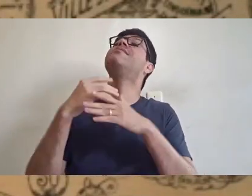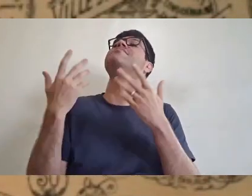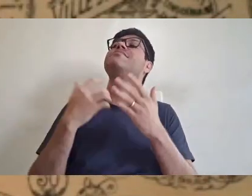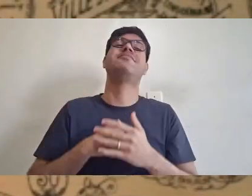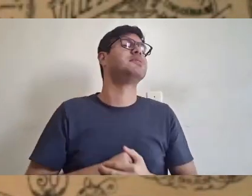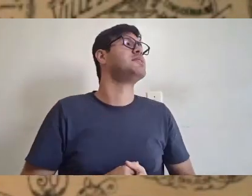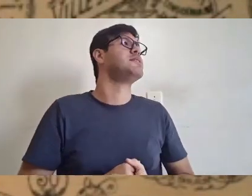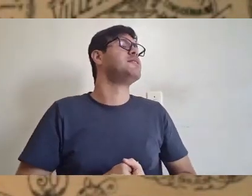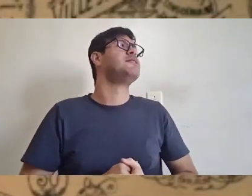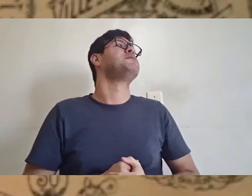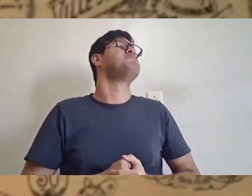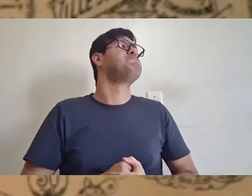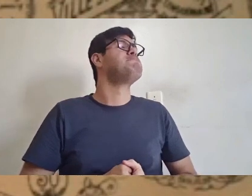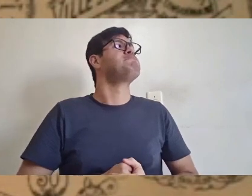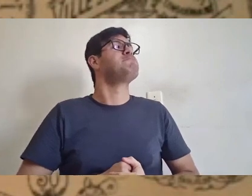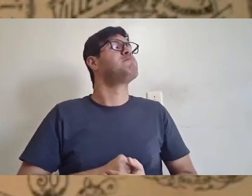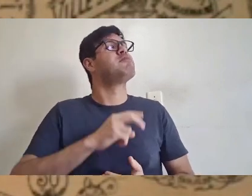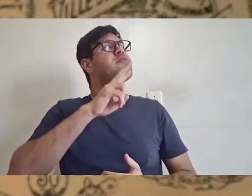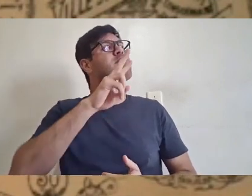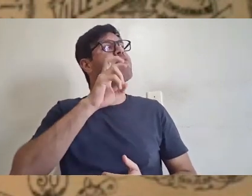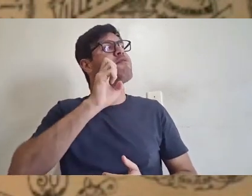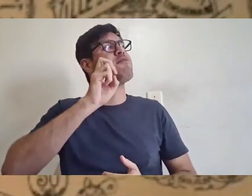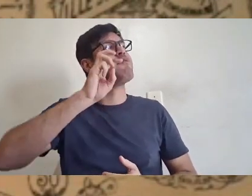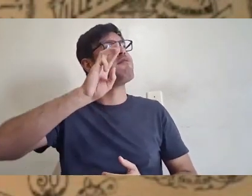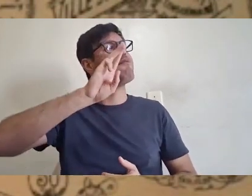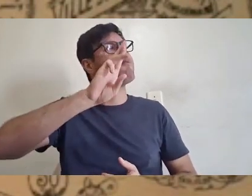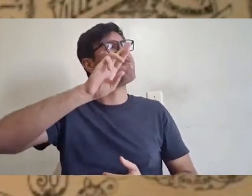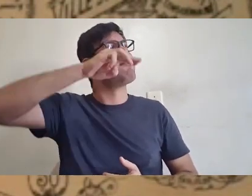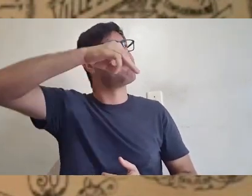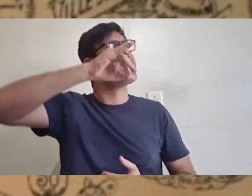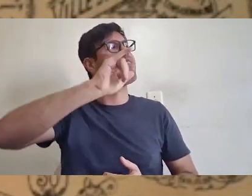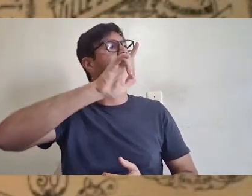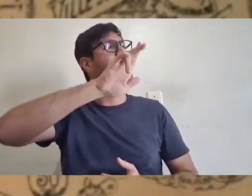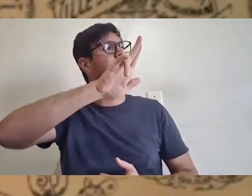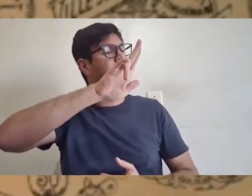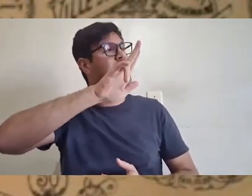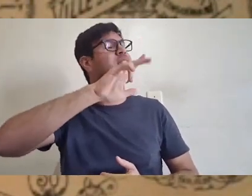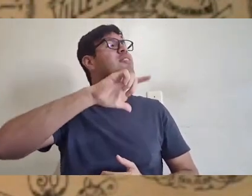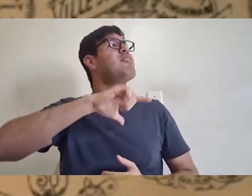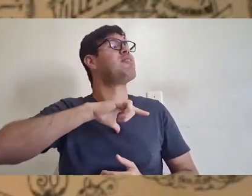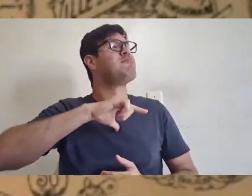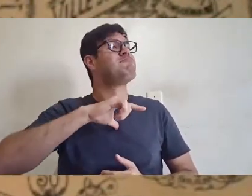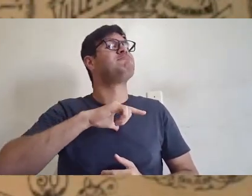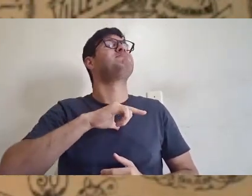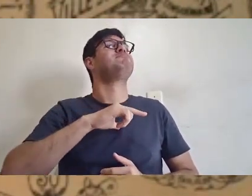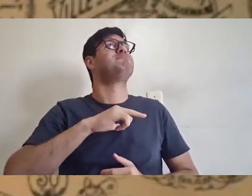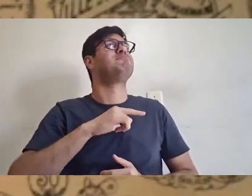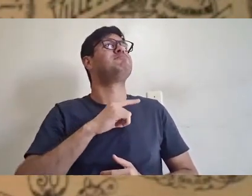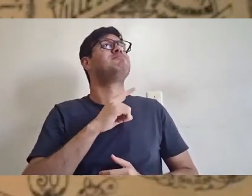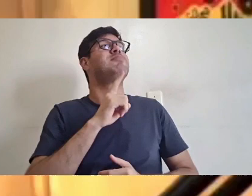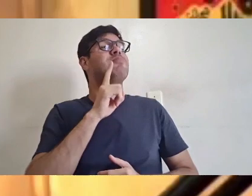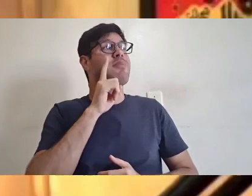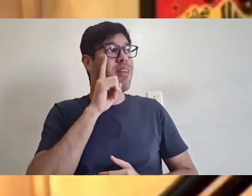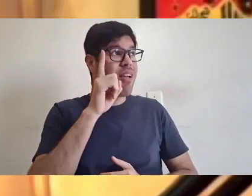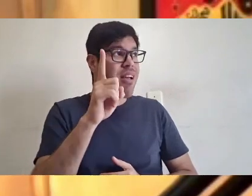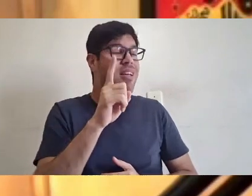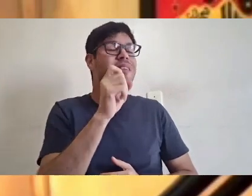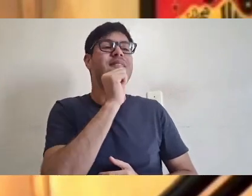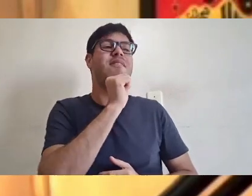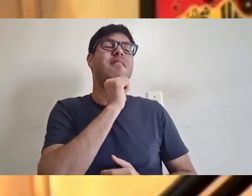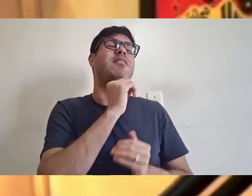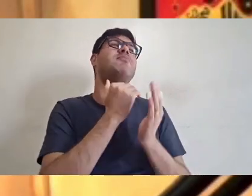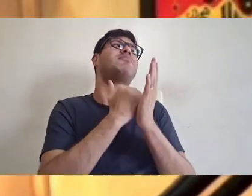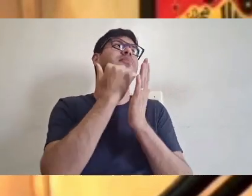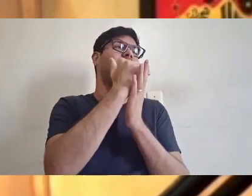o Vernil Eliseu. Eu falo Vernil para ele. Que se chama Vernil, né? Vernil. É do francês. Vernil mais velho.